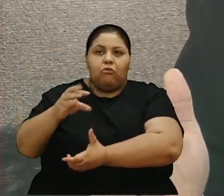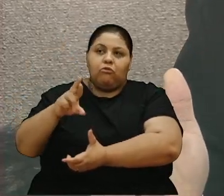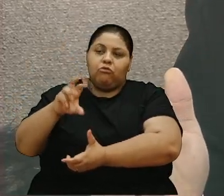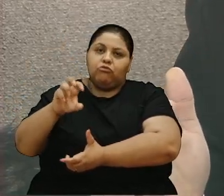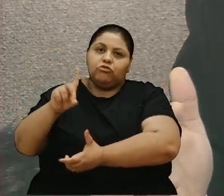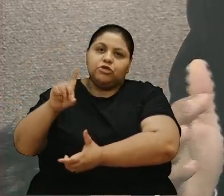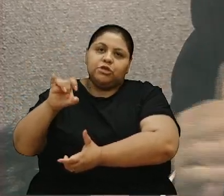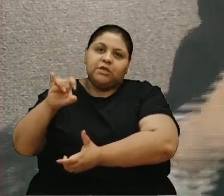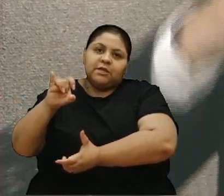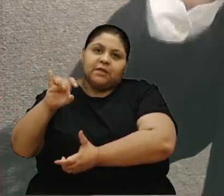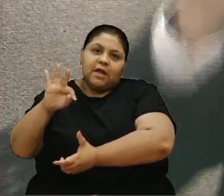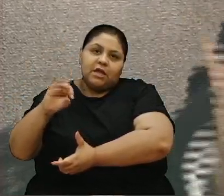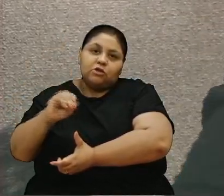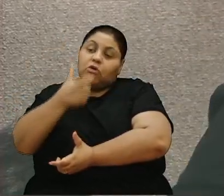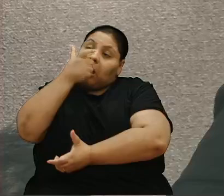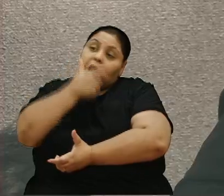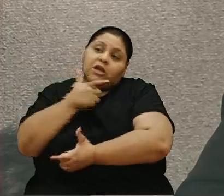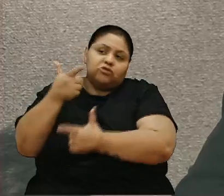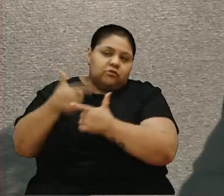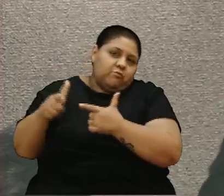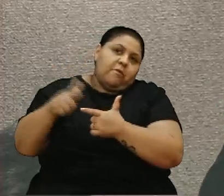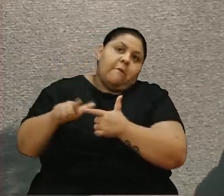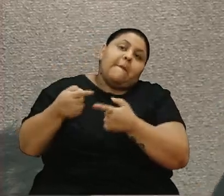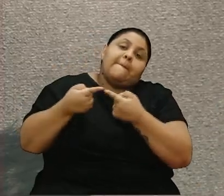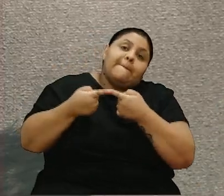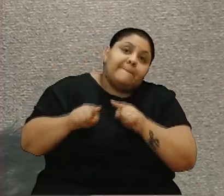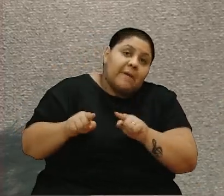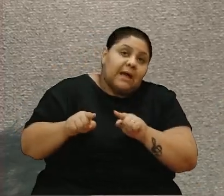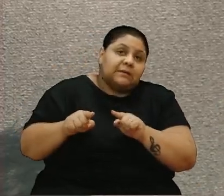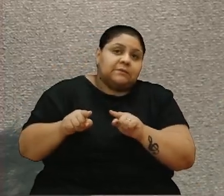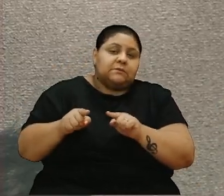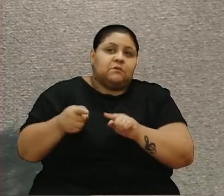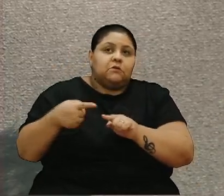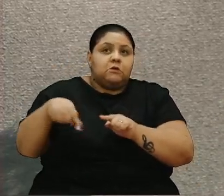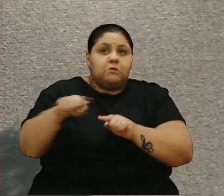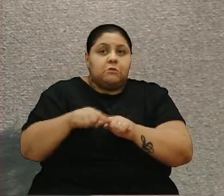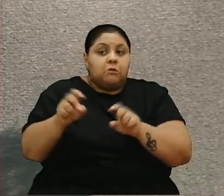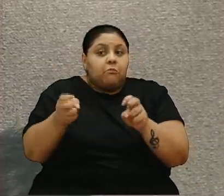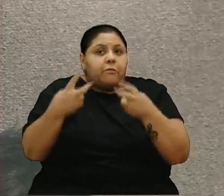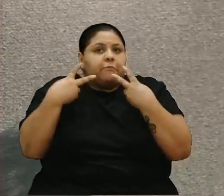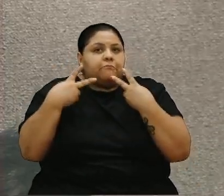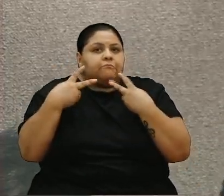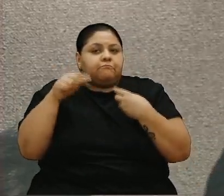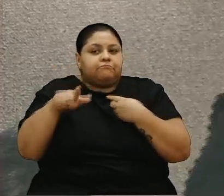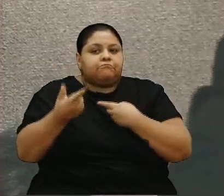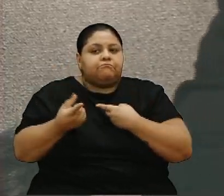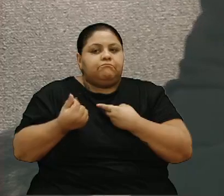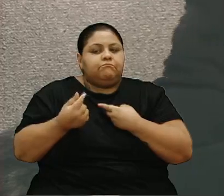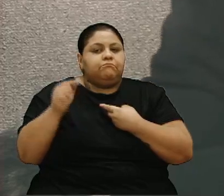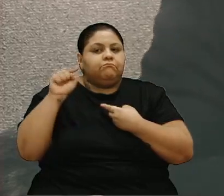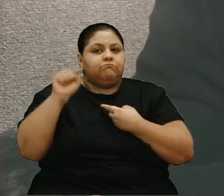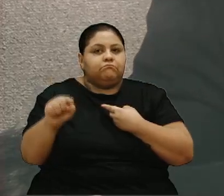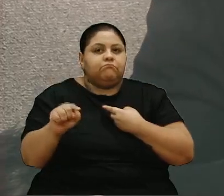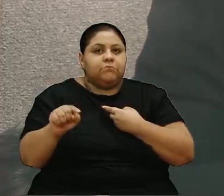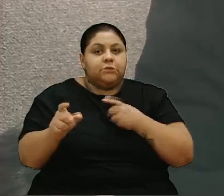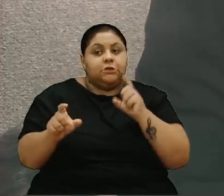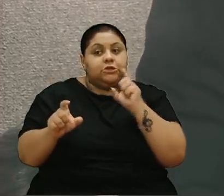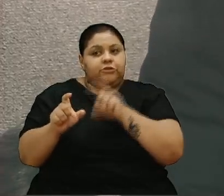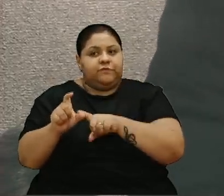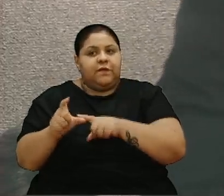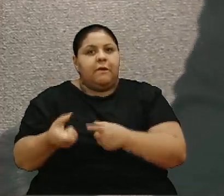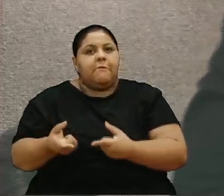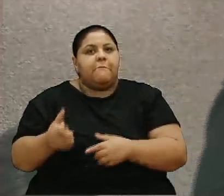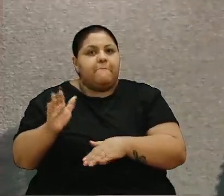problema. No entanto, pelo que eu venho percebendo, esse valor é para você se endividar cada vez